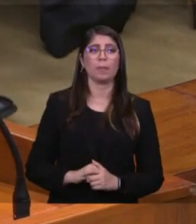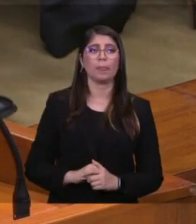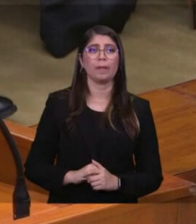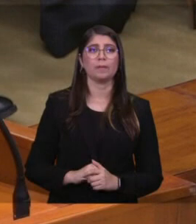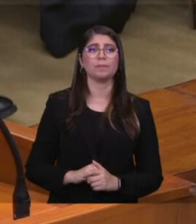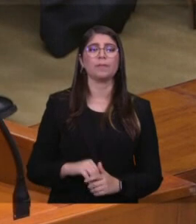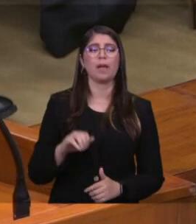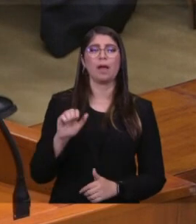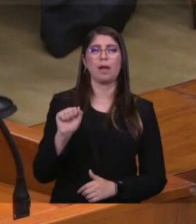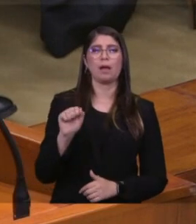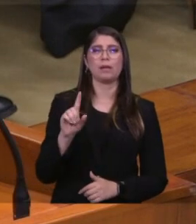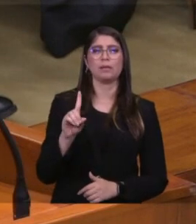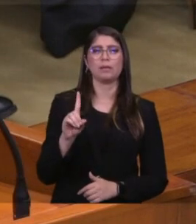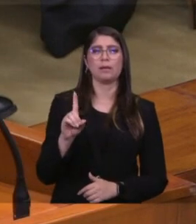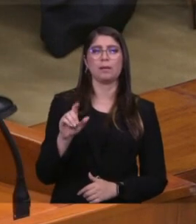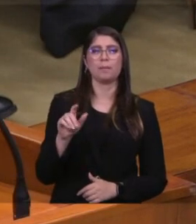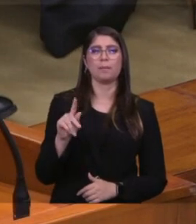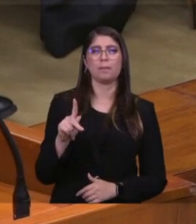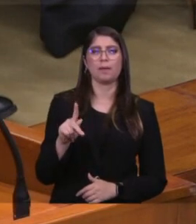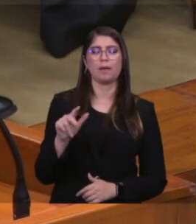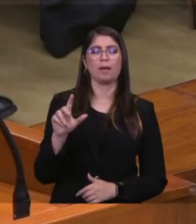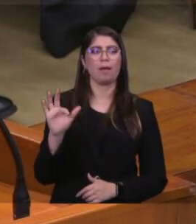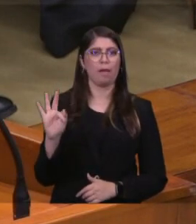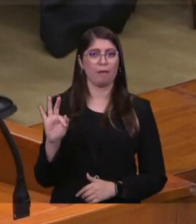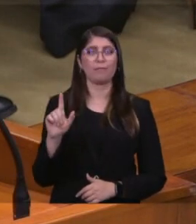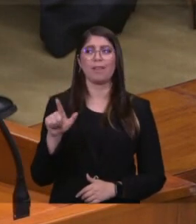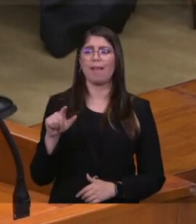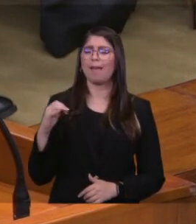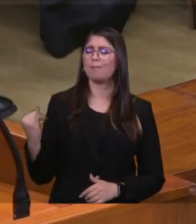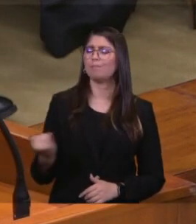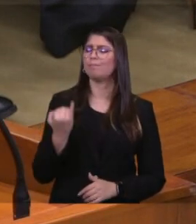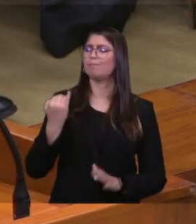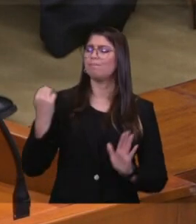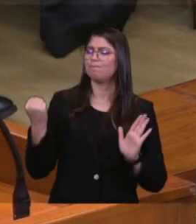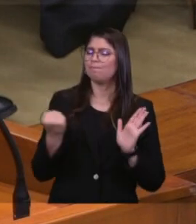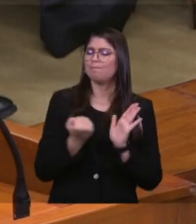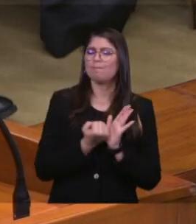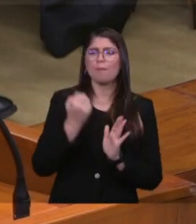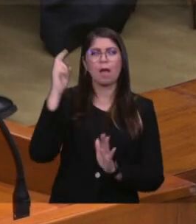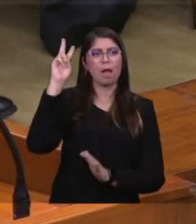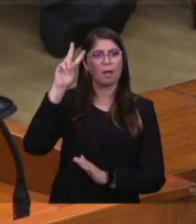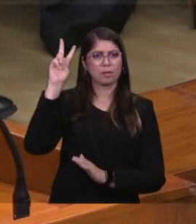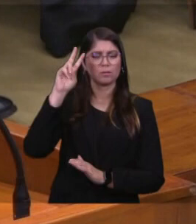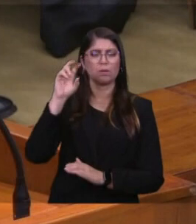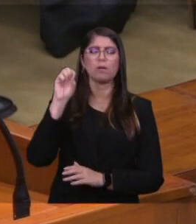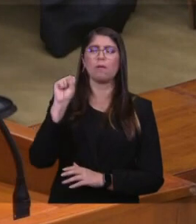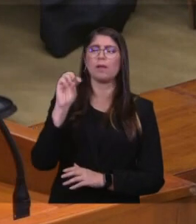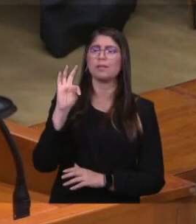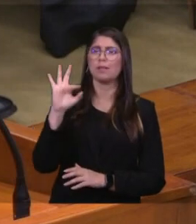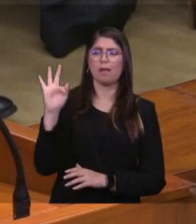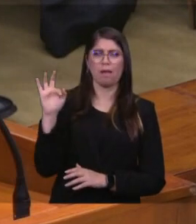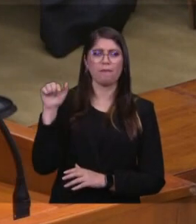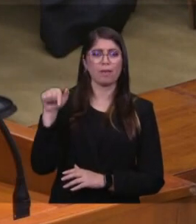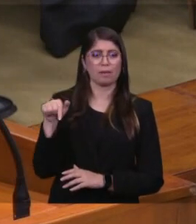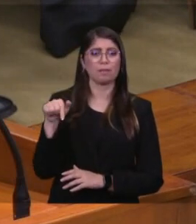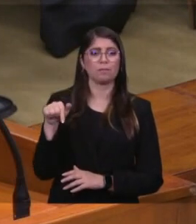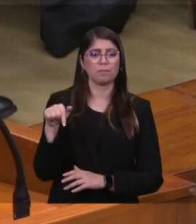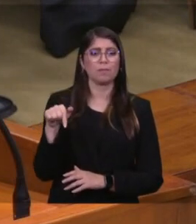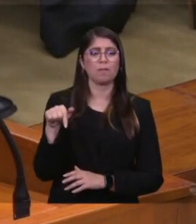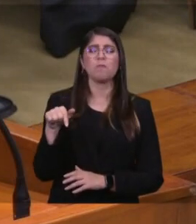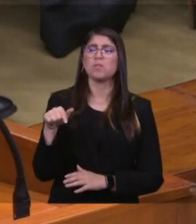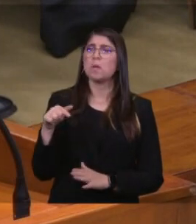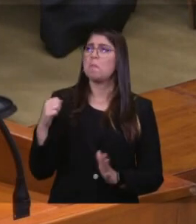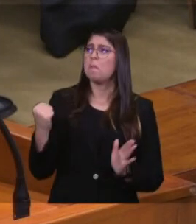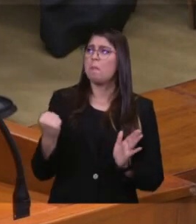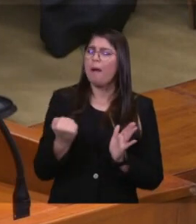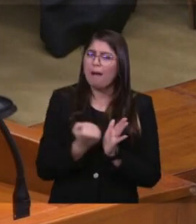essa ADPF ela tem uma importância histórica. Acredito que o Supremo Tribunal Federal do país está fazendo